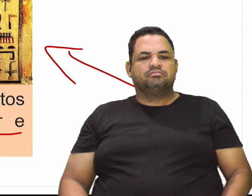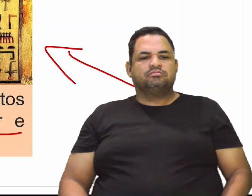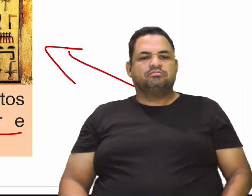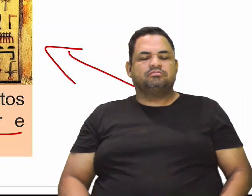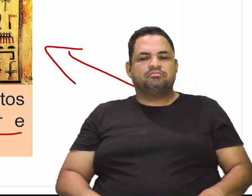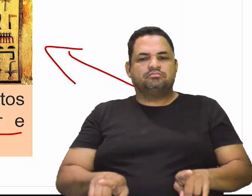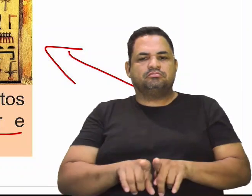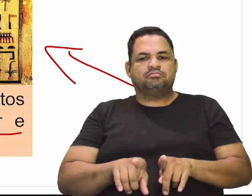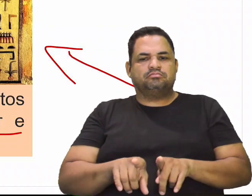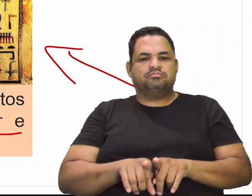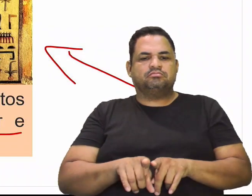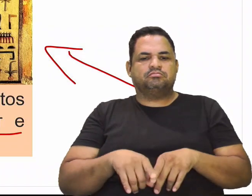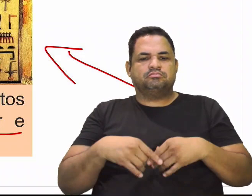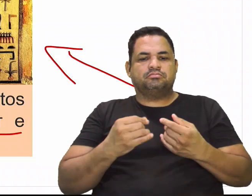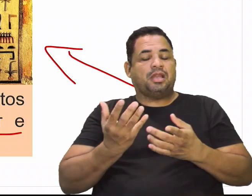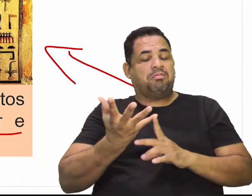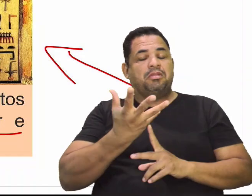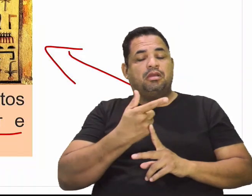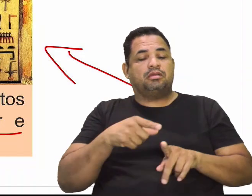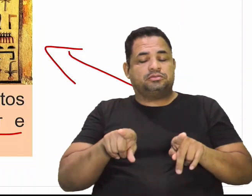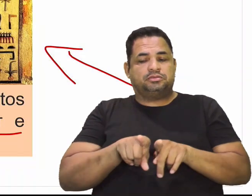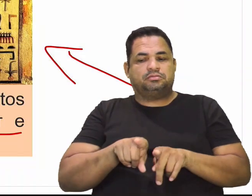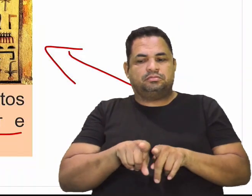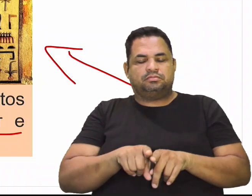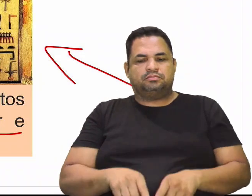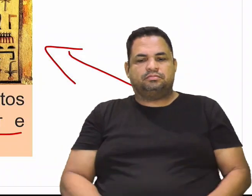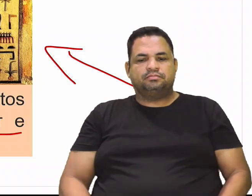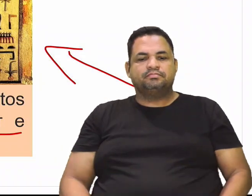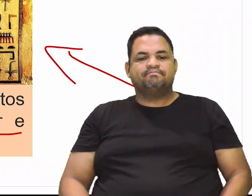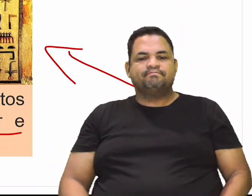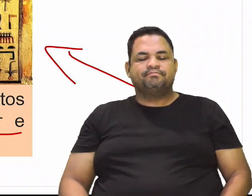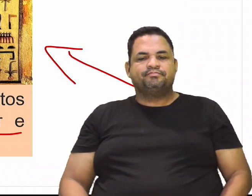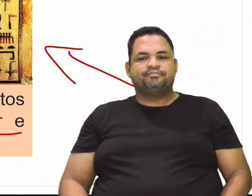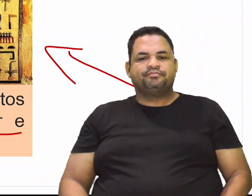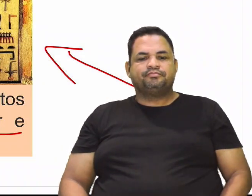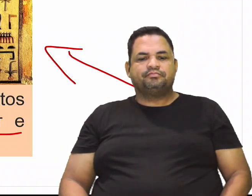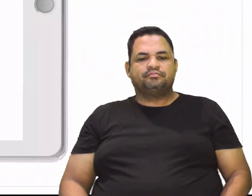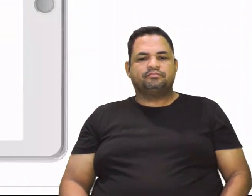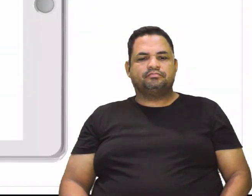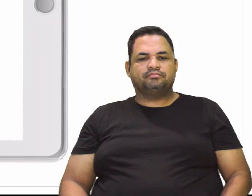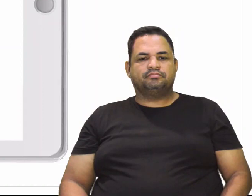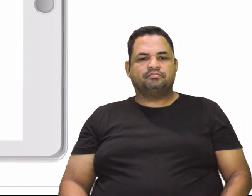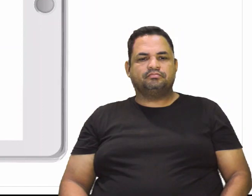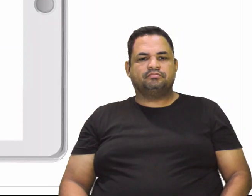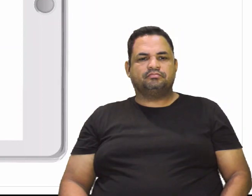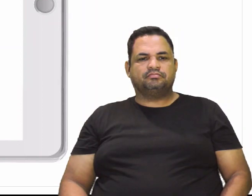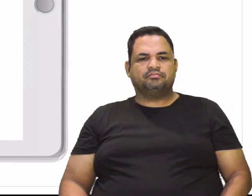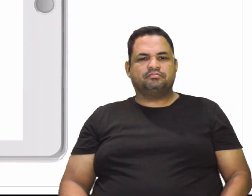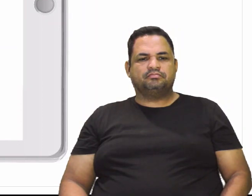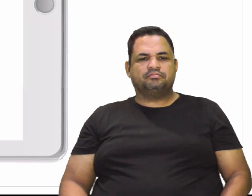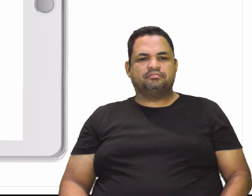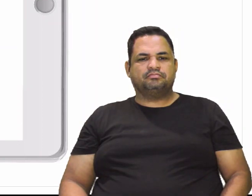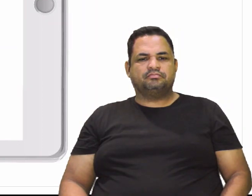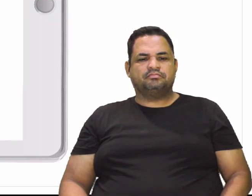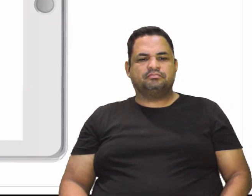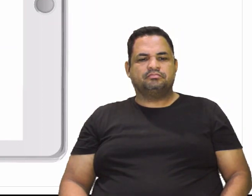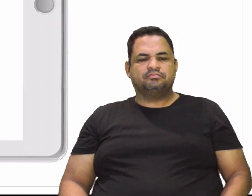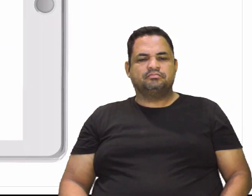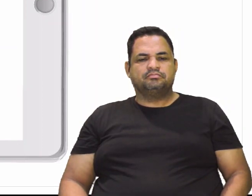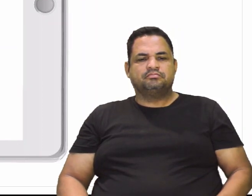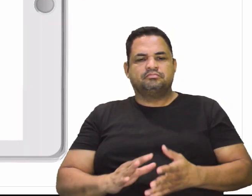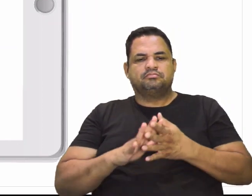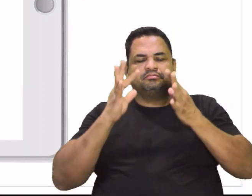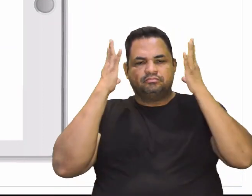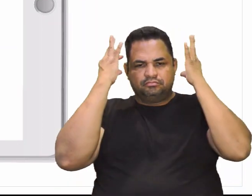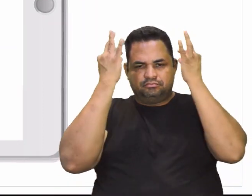também não deixa de ser uma arte, né? Mas você encontra. Fechou? Bom, a Grécia